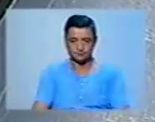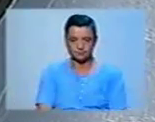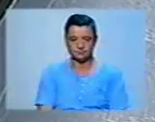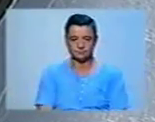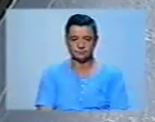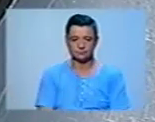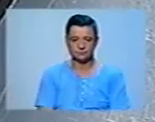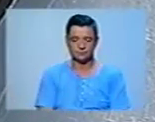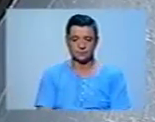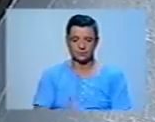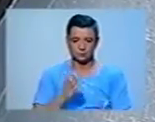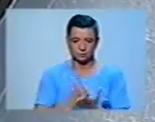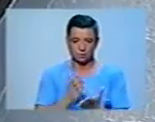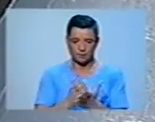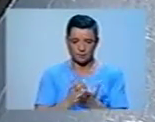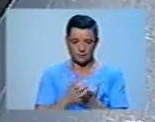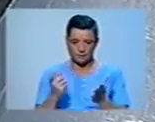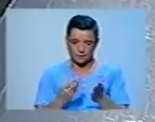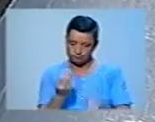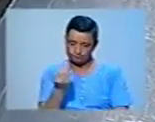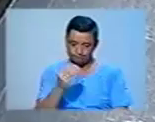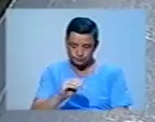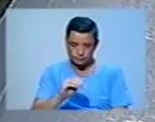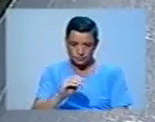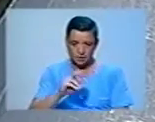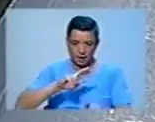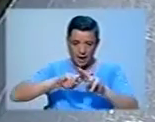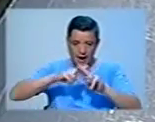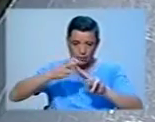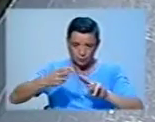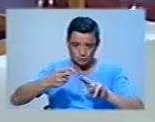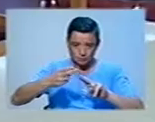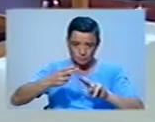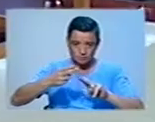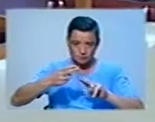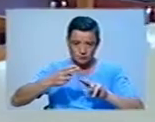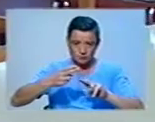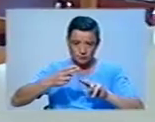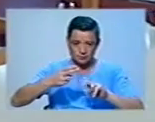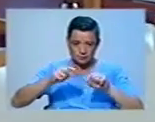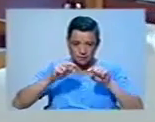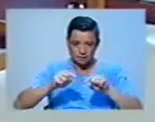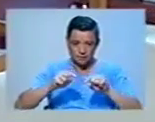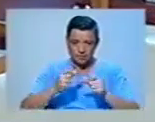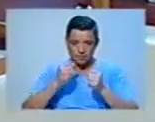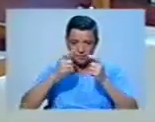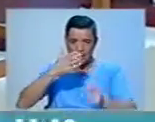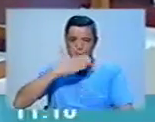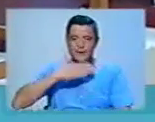e depois só nos falta adicionar o atum e um pedacinho de